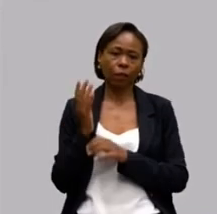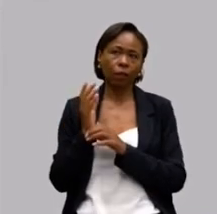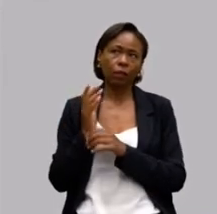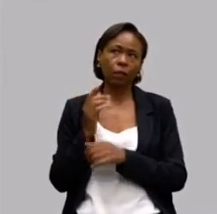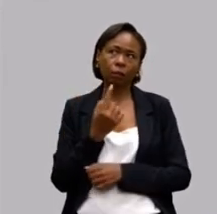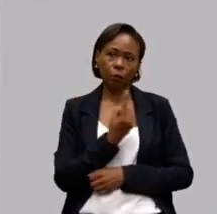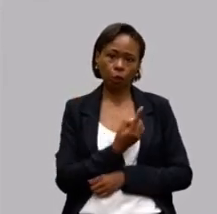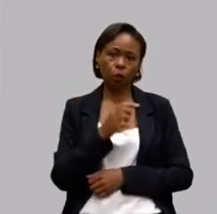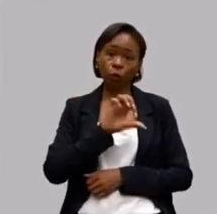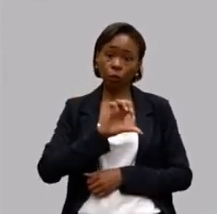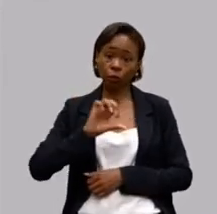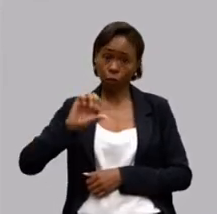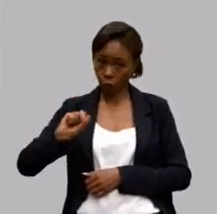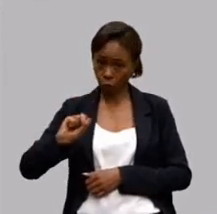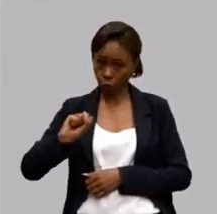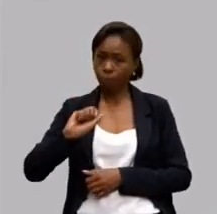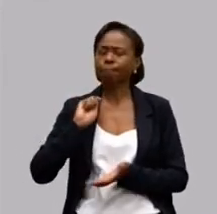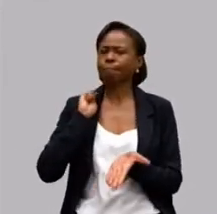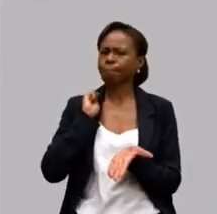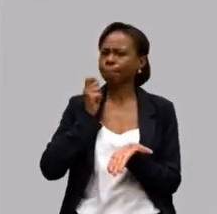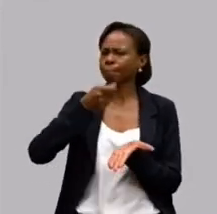1998. Pagamos